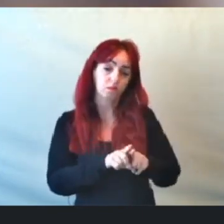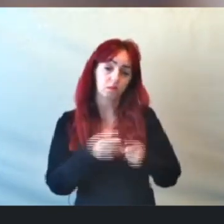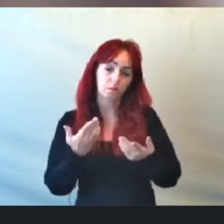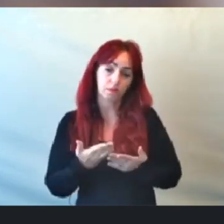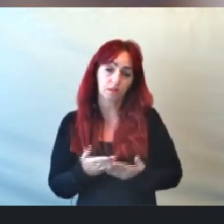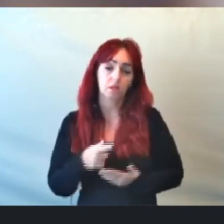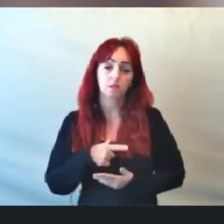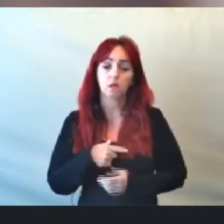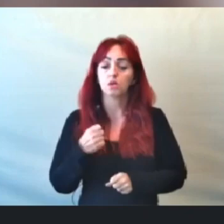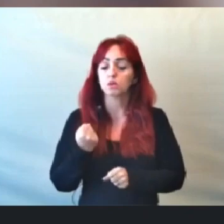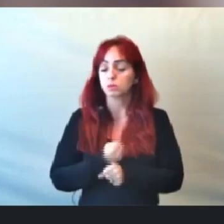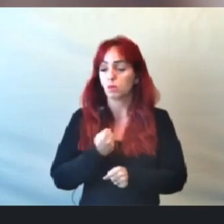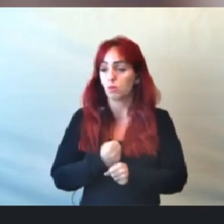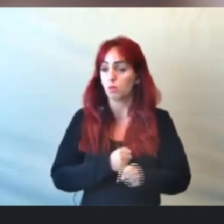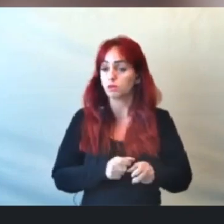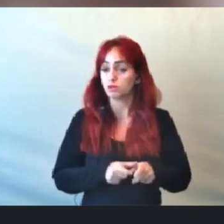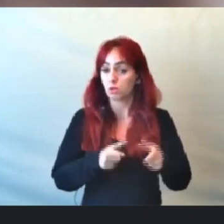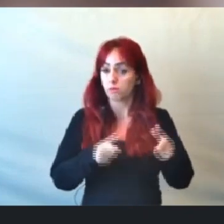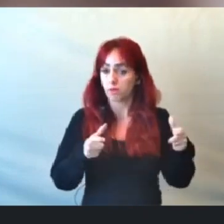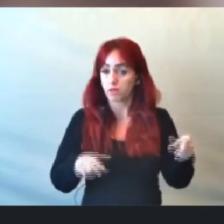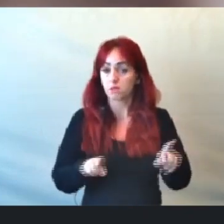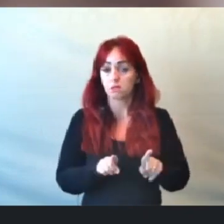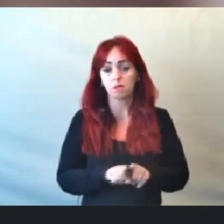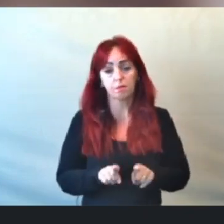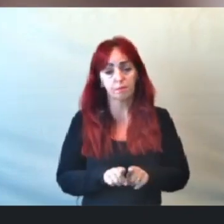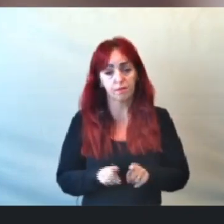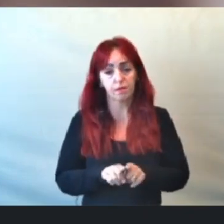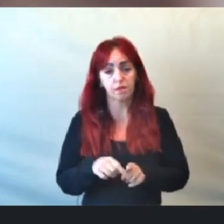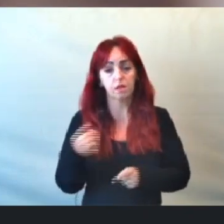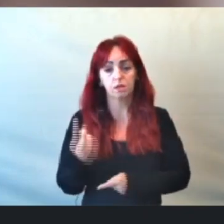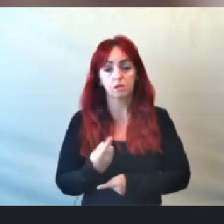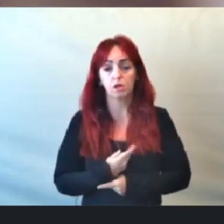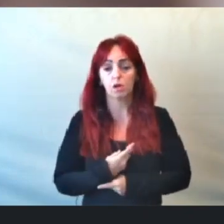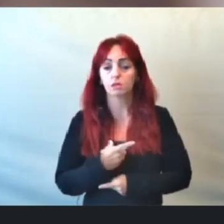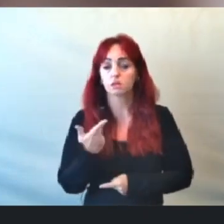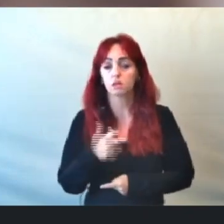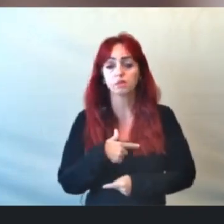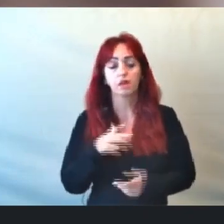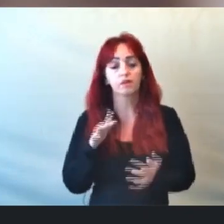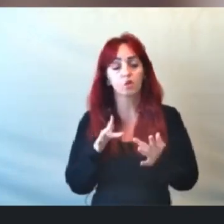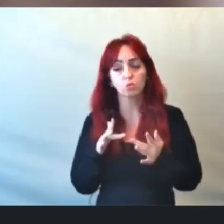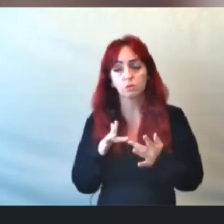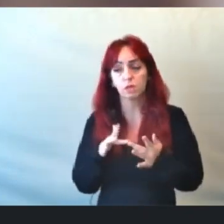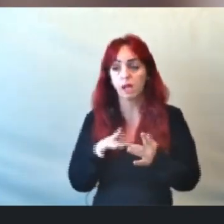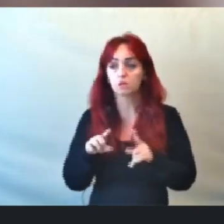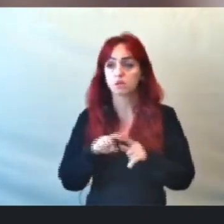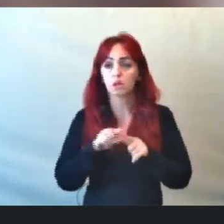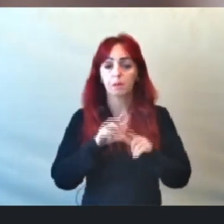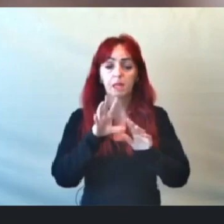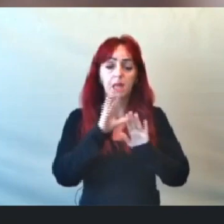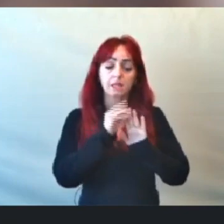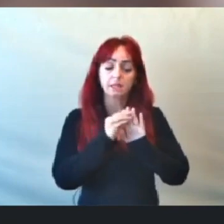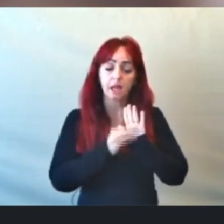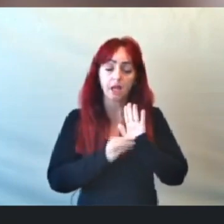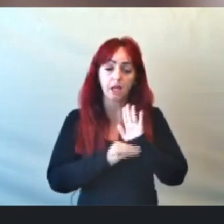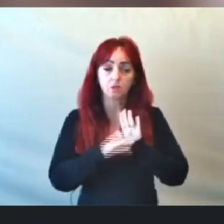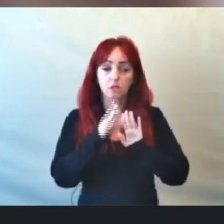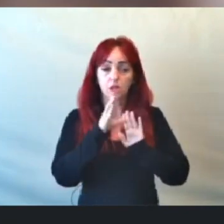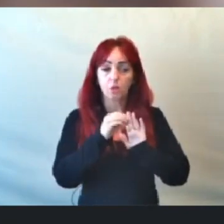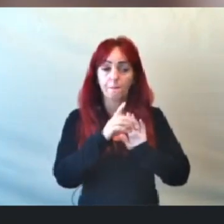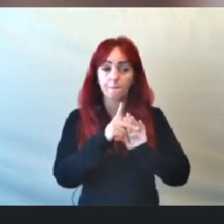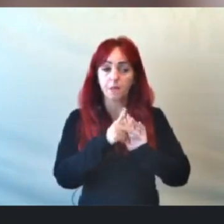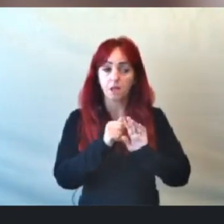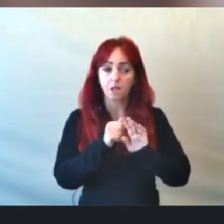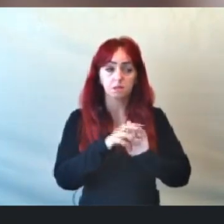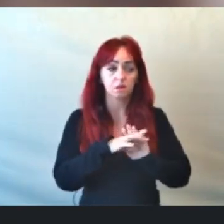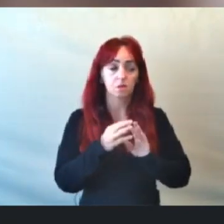gigantescas. Nós não tivemos contato nem dados nenhum da Copasa com relação à melhoria dos esgotos, com relação à